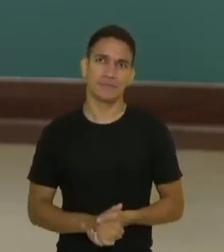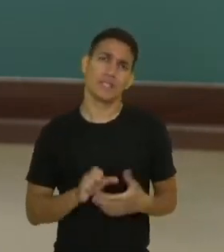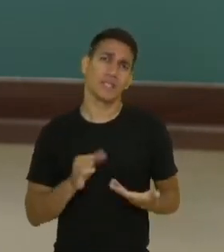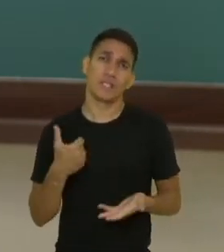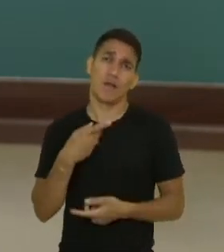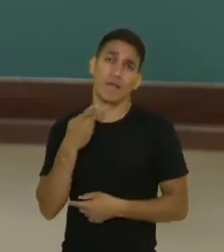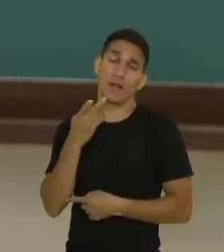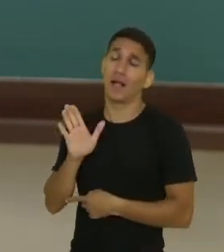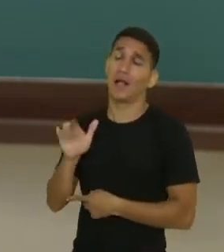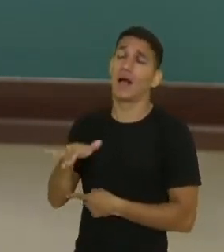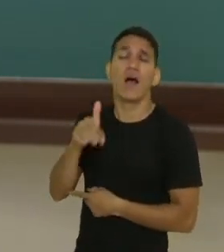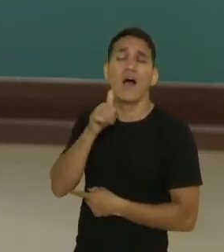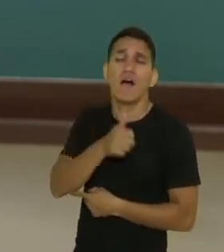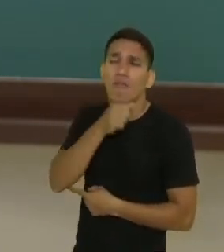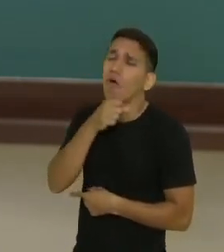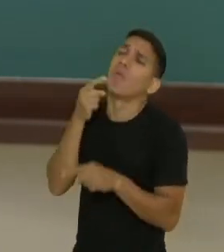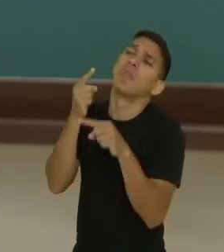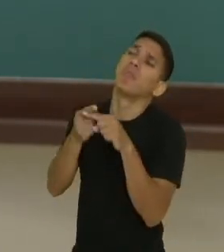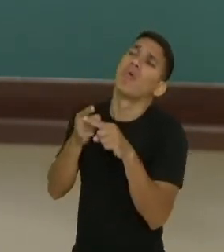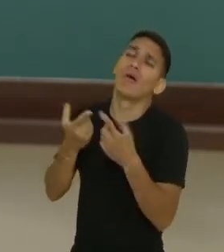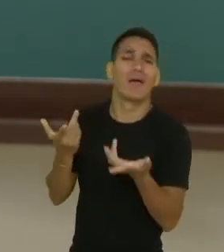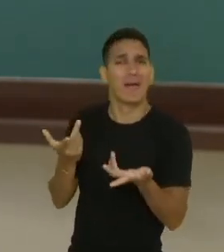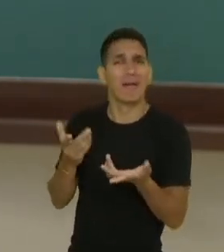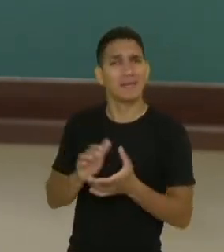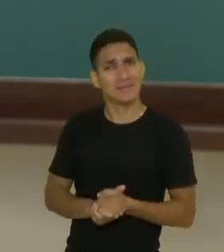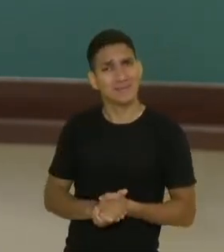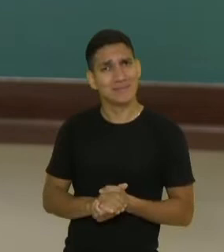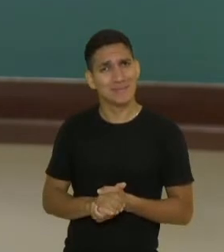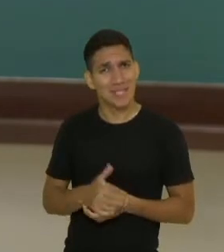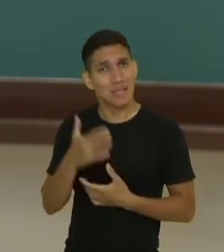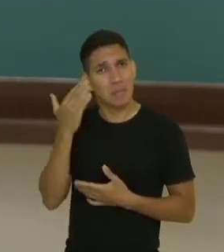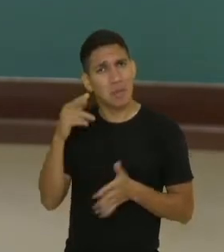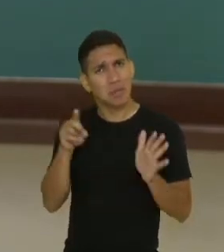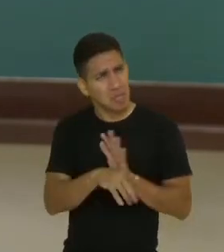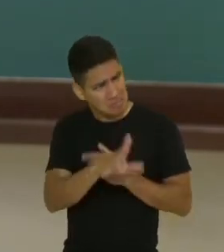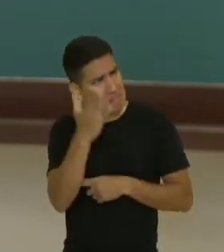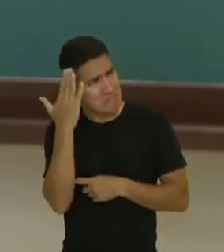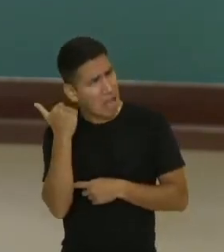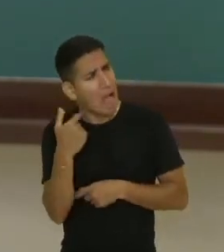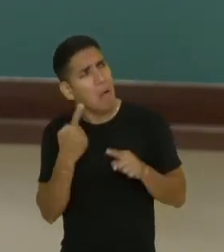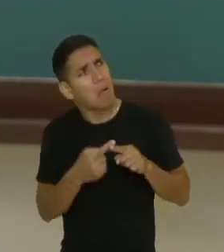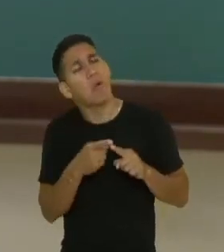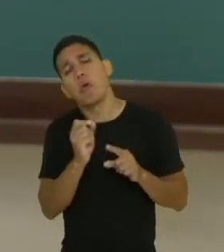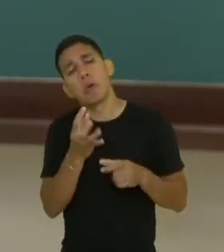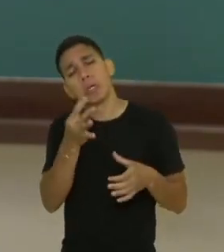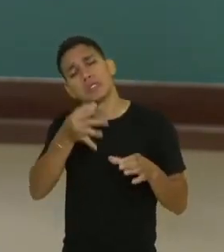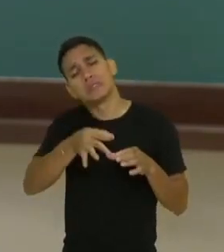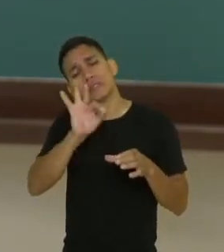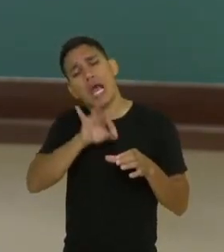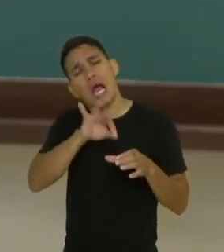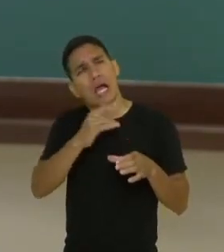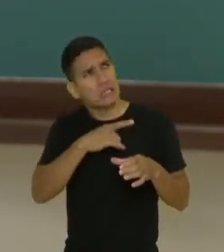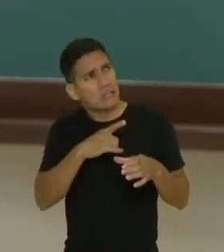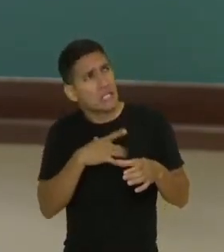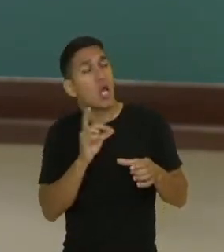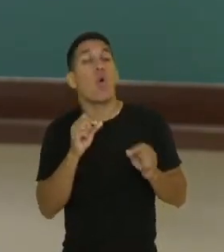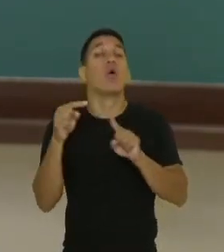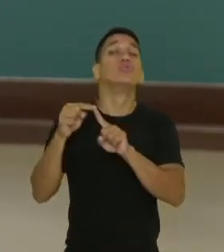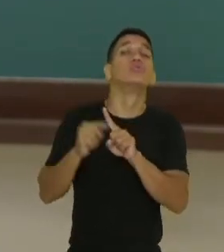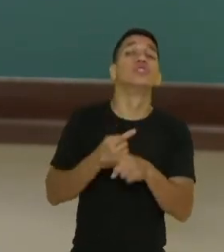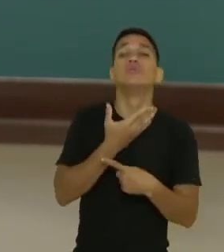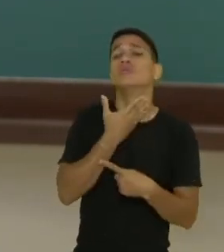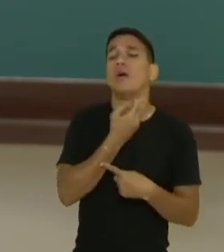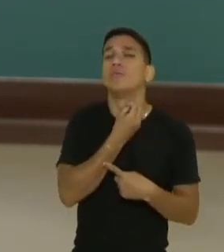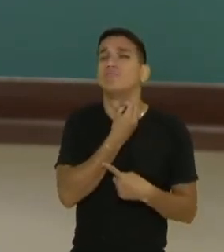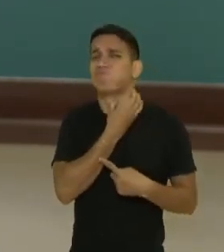minha avó assim: Vó, mas por quê? Você sabe ali qual composto tem no gengibre, que tipo de inflamação eu tenho?